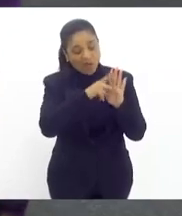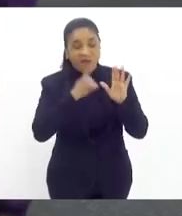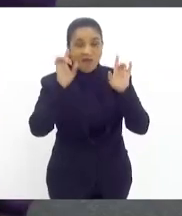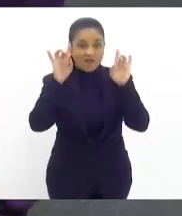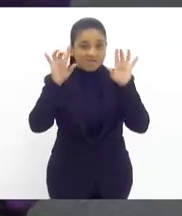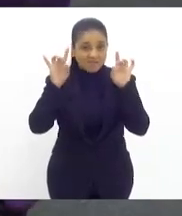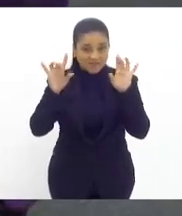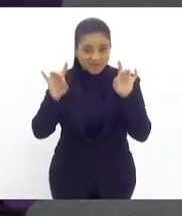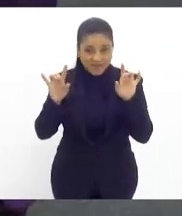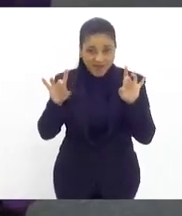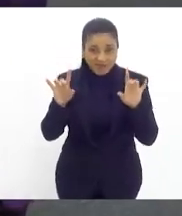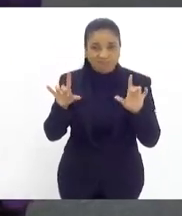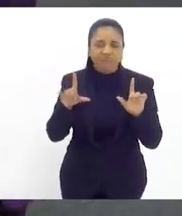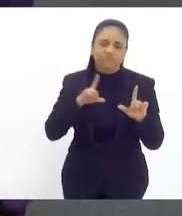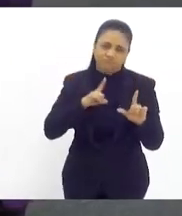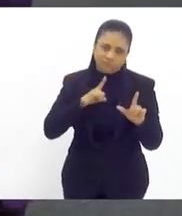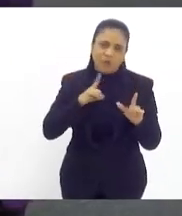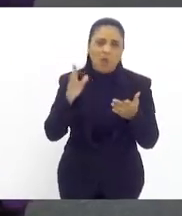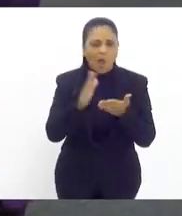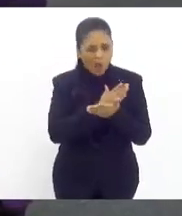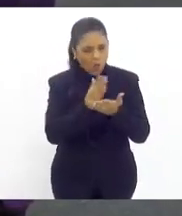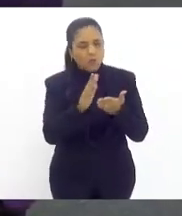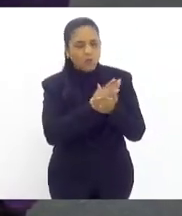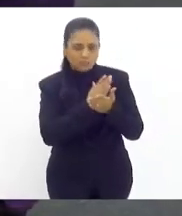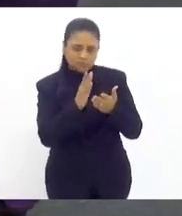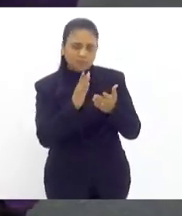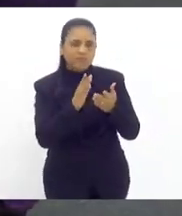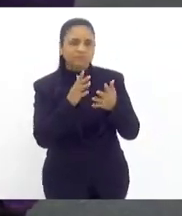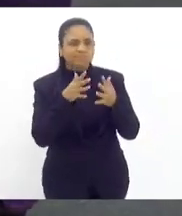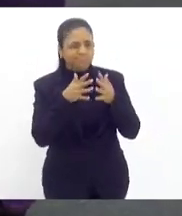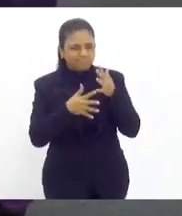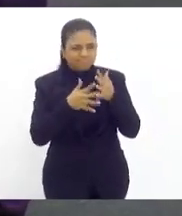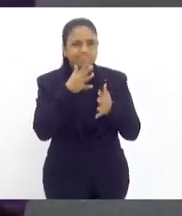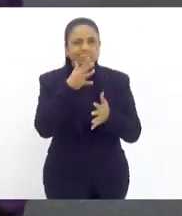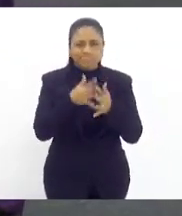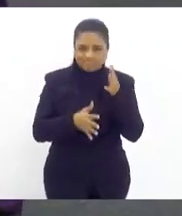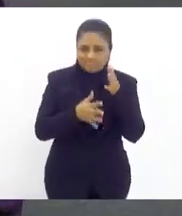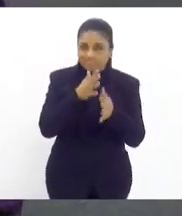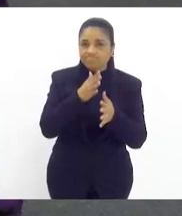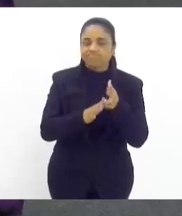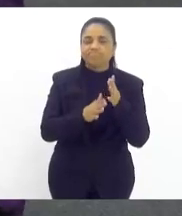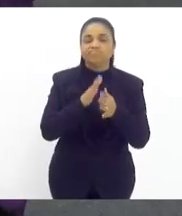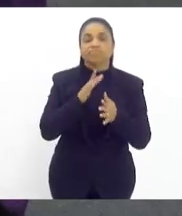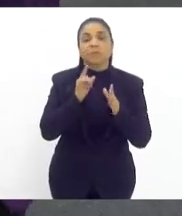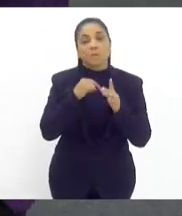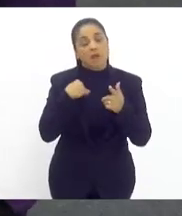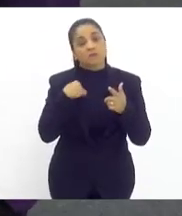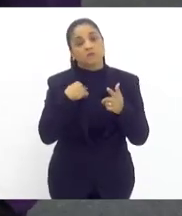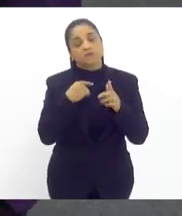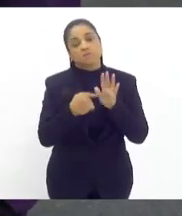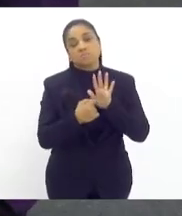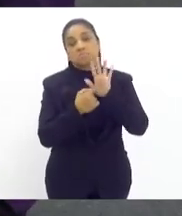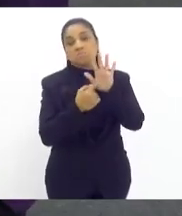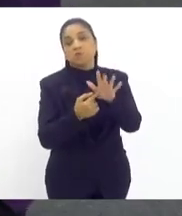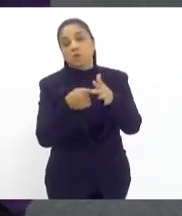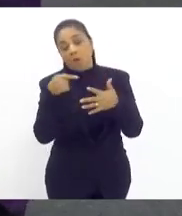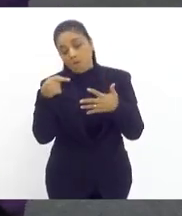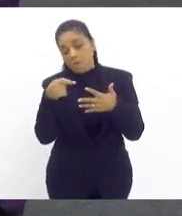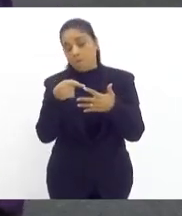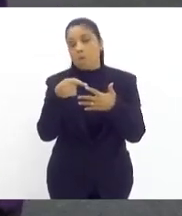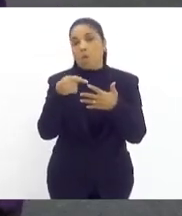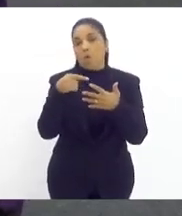ele na verdade ele tem algumas partes um pouco confusas como eu já falei na discussão mas eu quero destacar um ponto que eu já falei e é importante